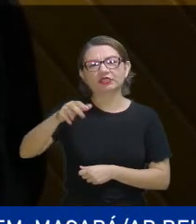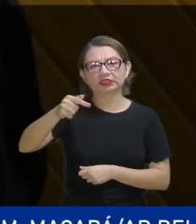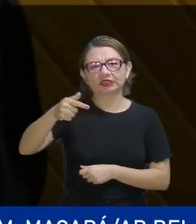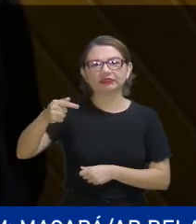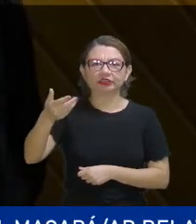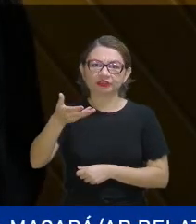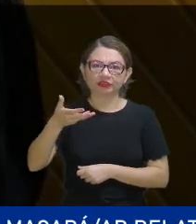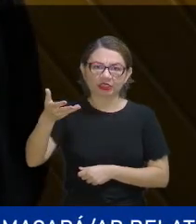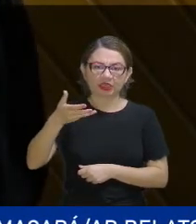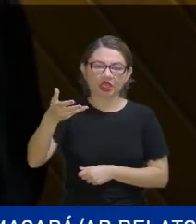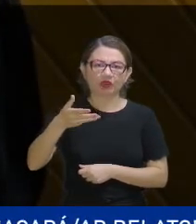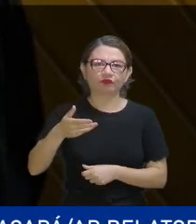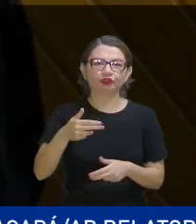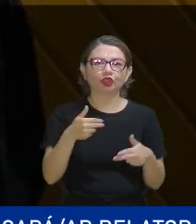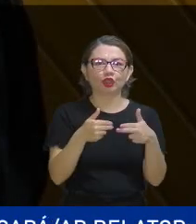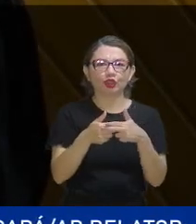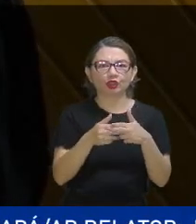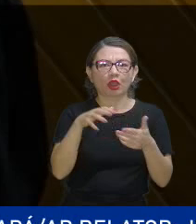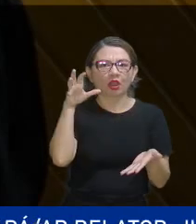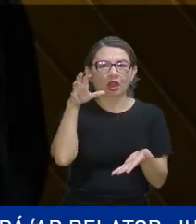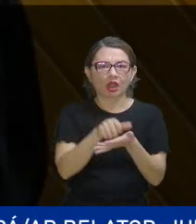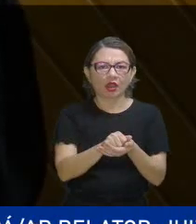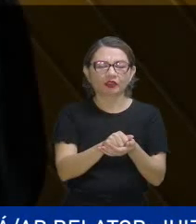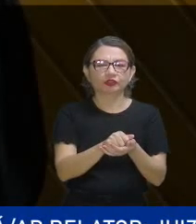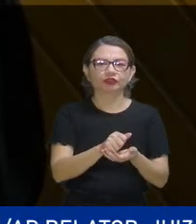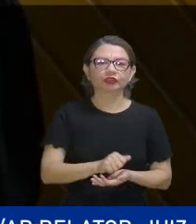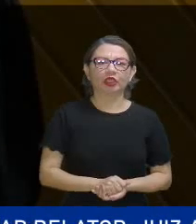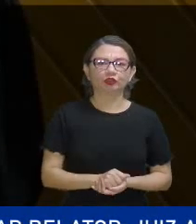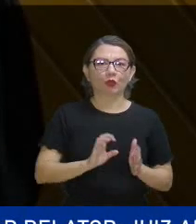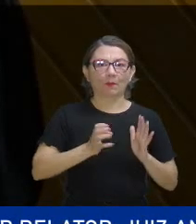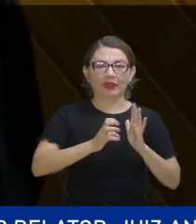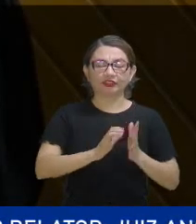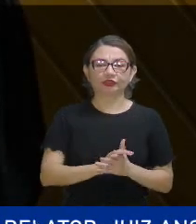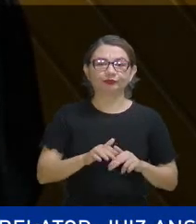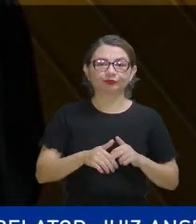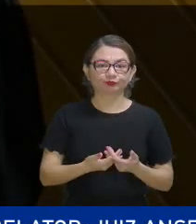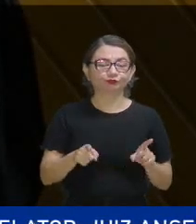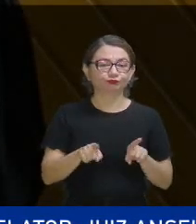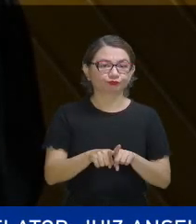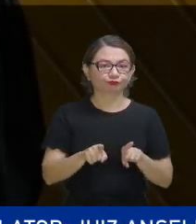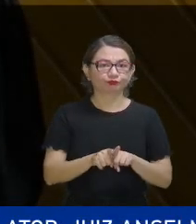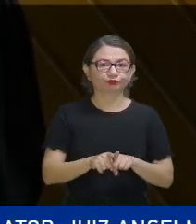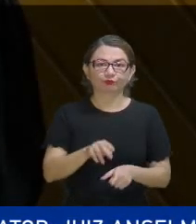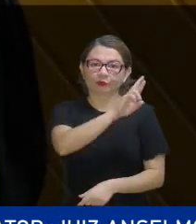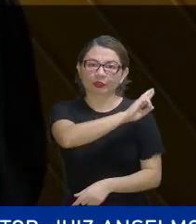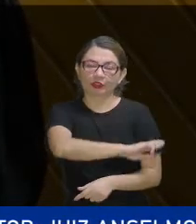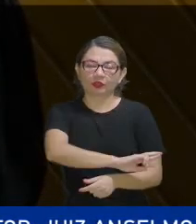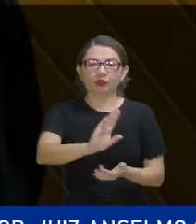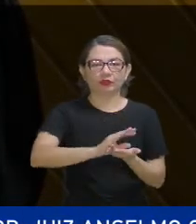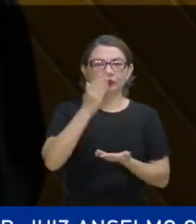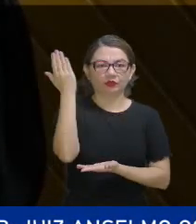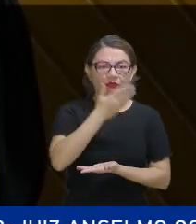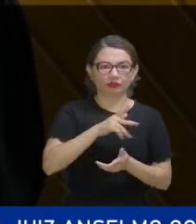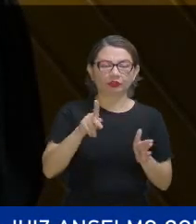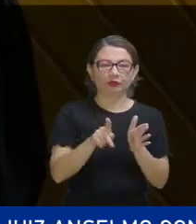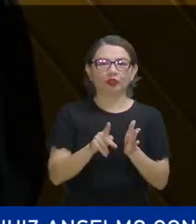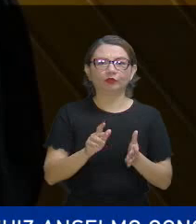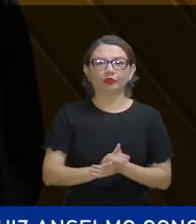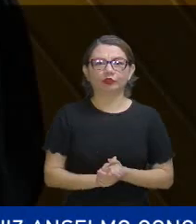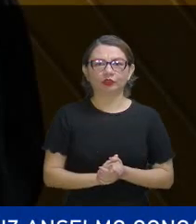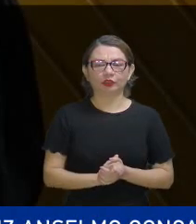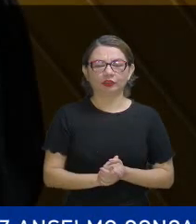521.501,67 das despesas financeiras registradas. Na sequência, o Ministério Público Eleitoral opinou pela desaprovação das contas e